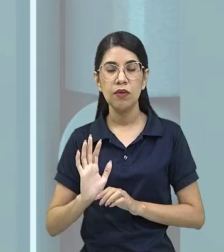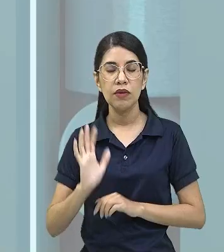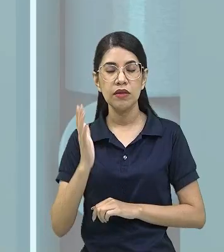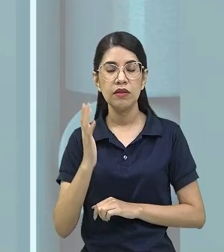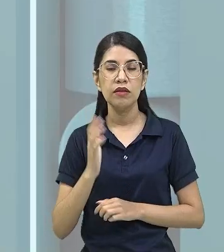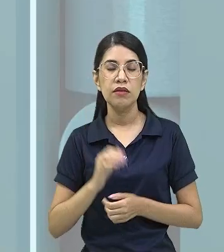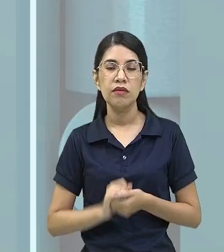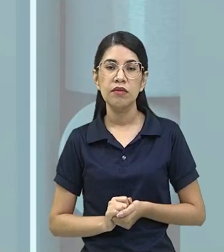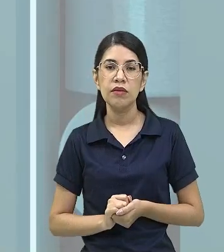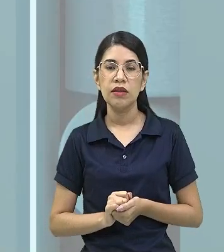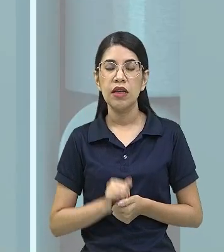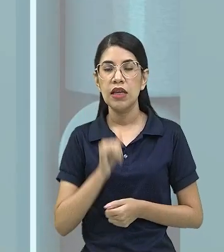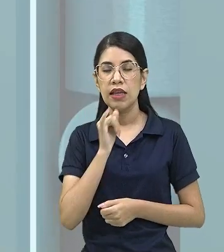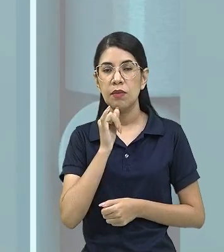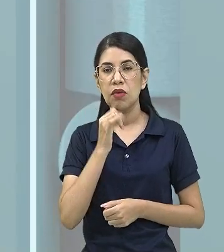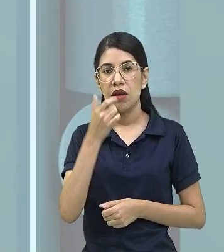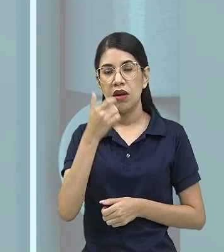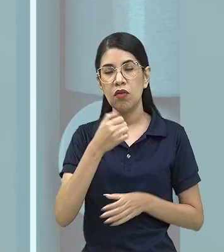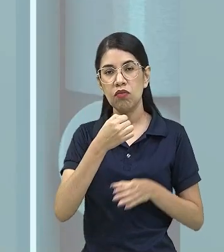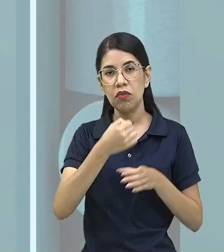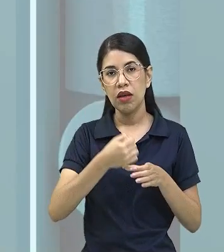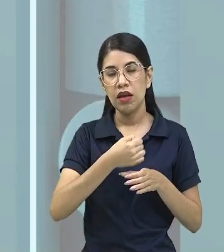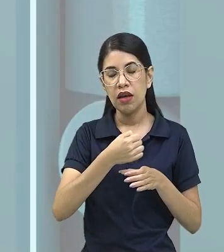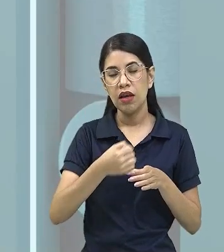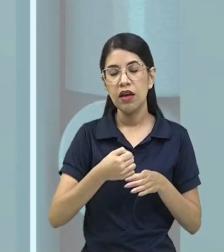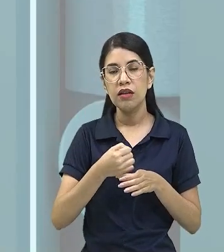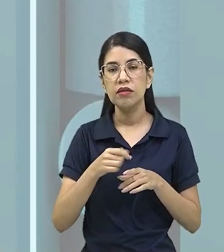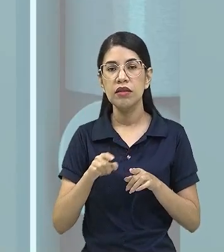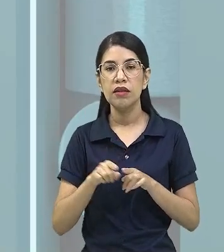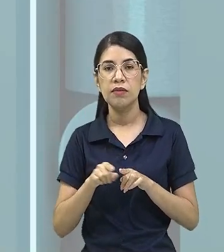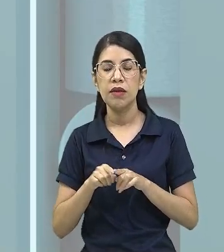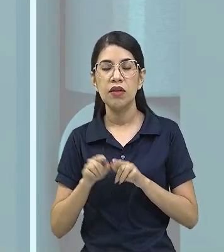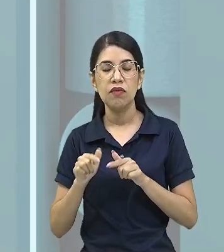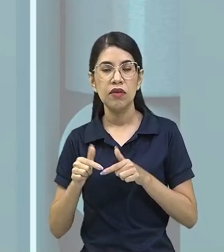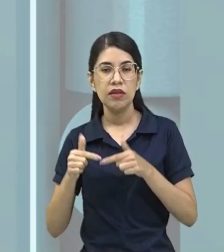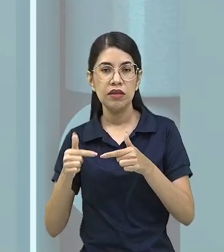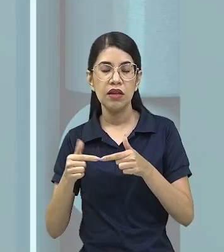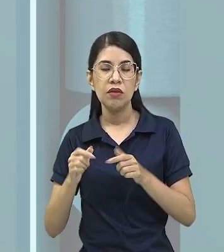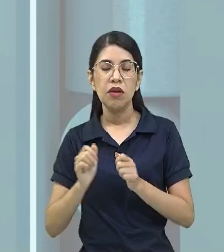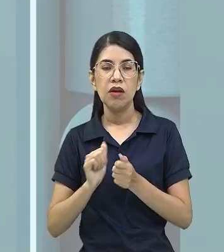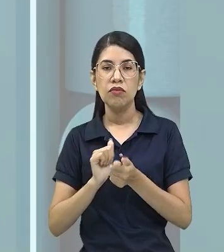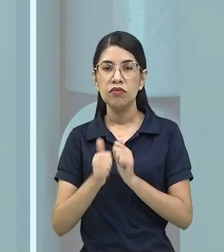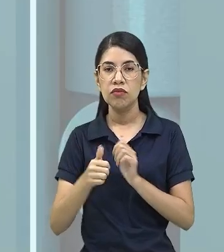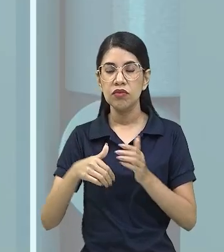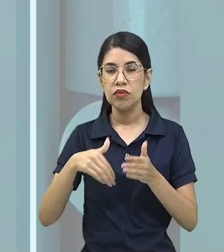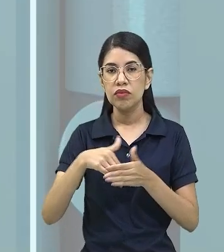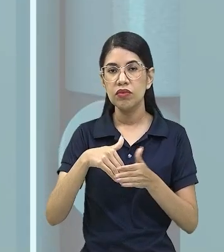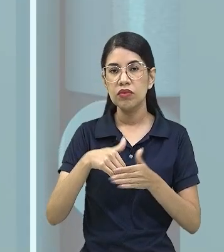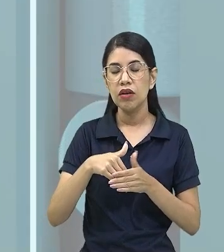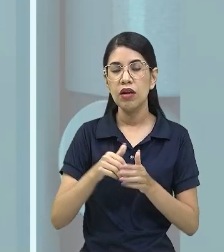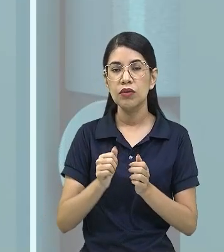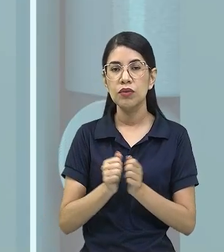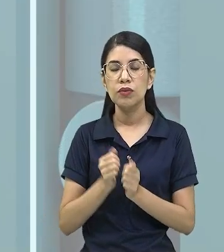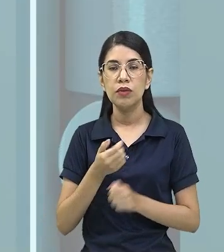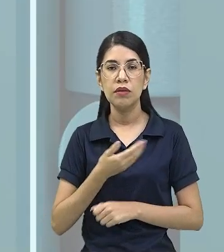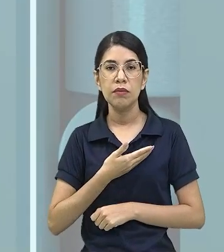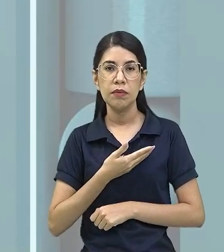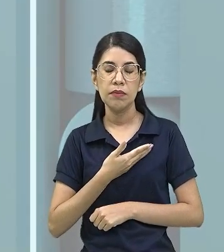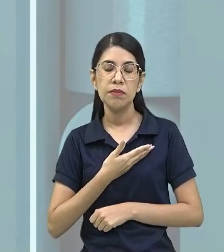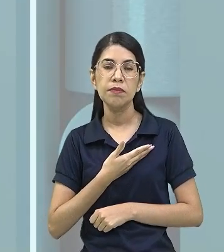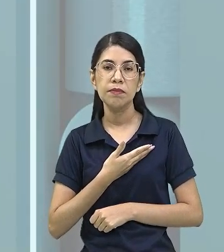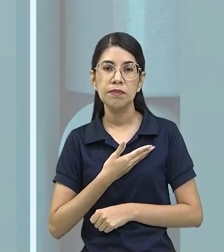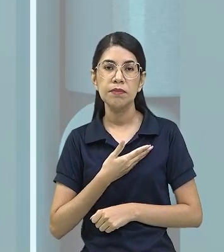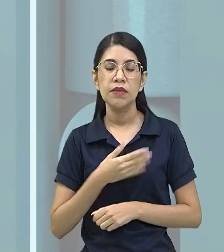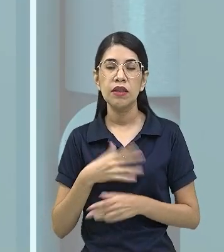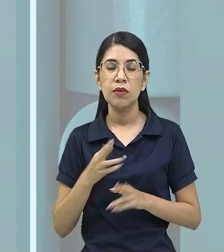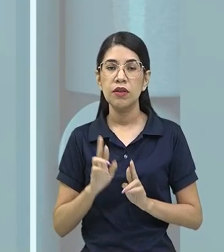Eu estava fazendo, eu estava cozinhando, eu estava jogando futebol com os meus amigos. Então,